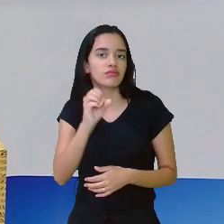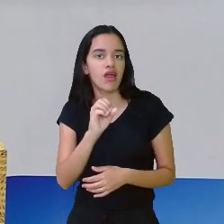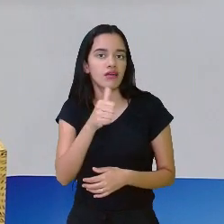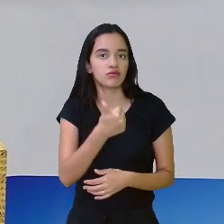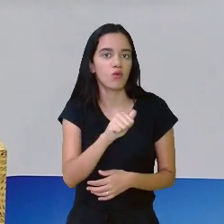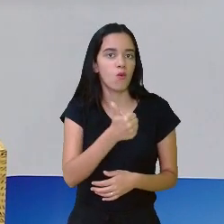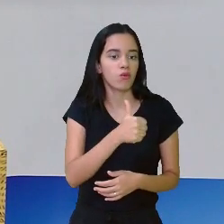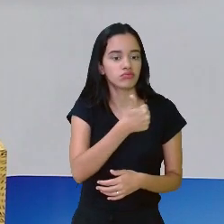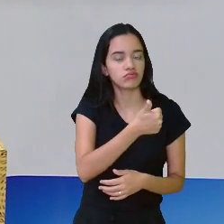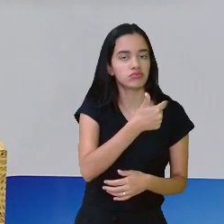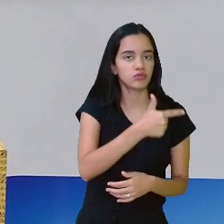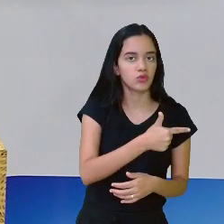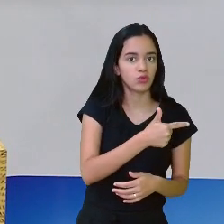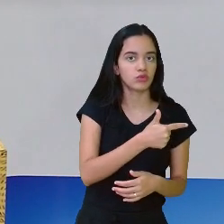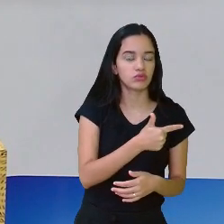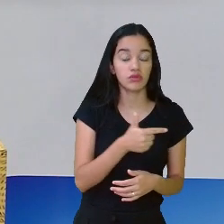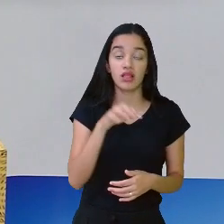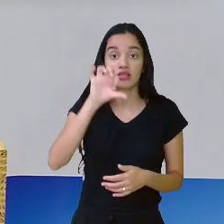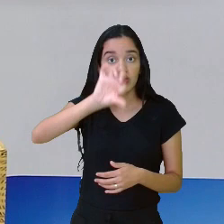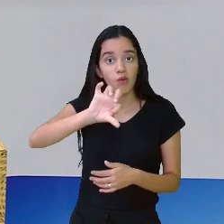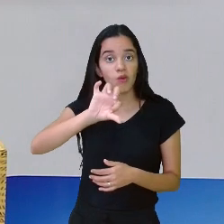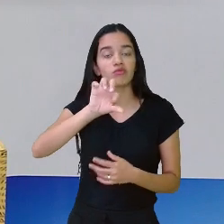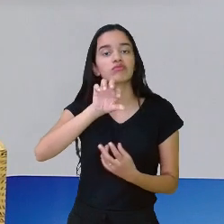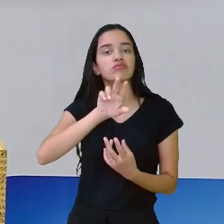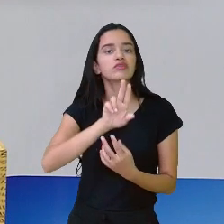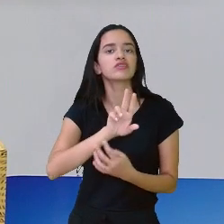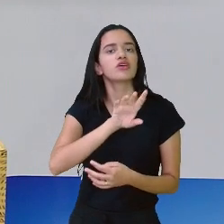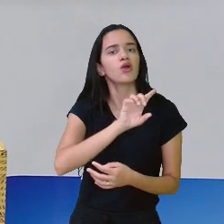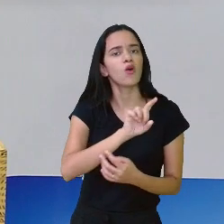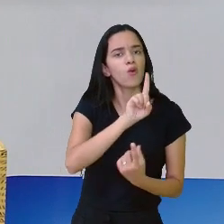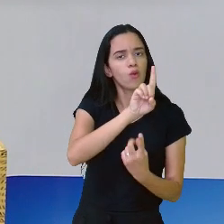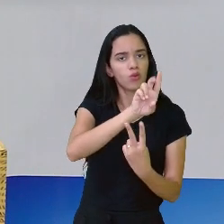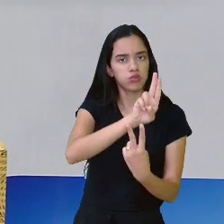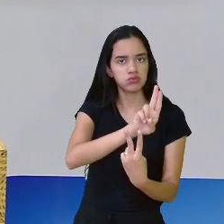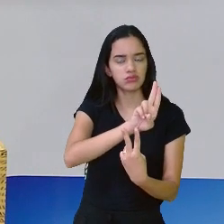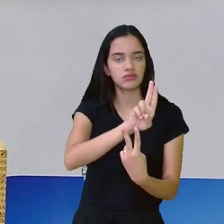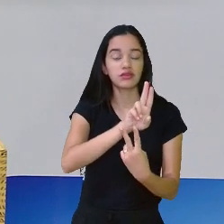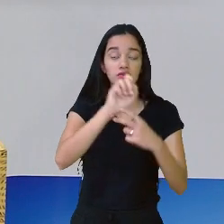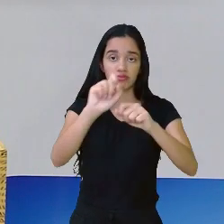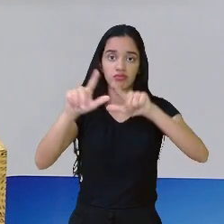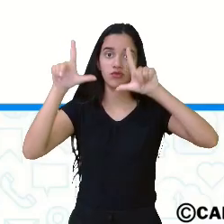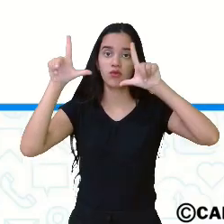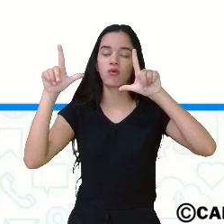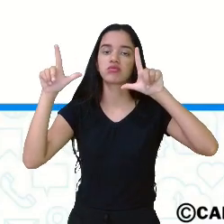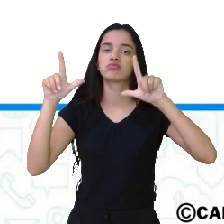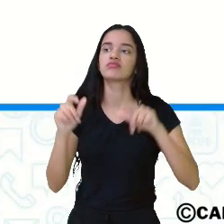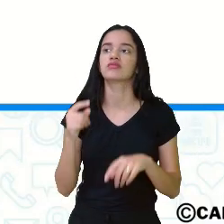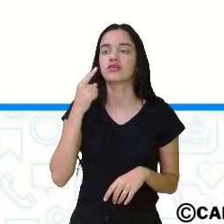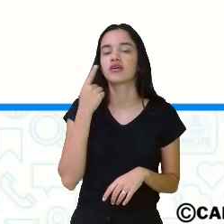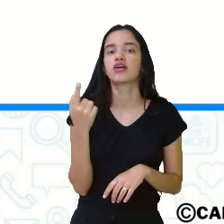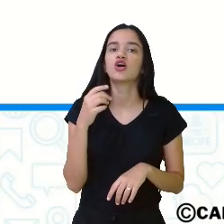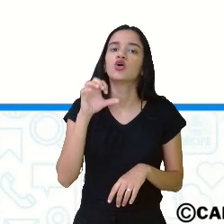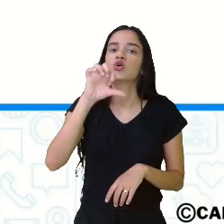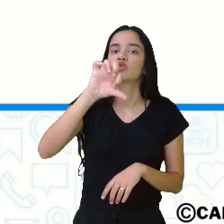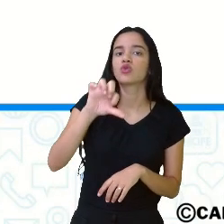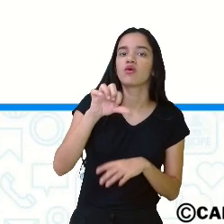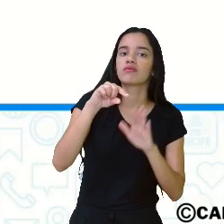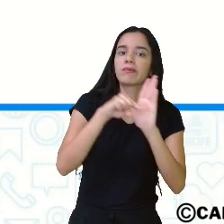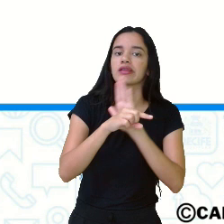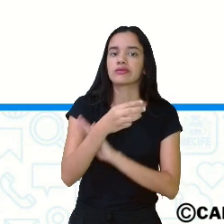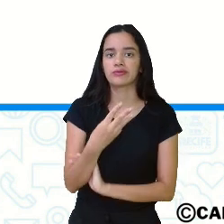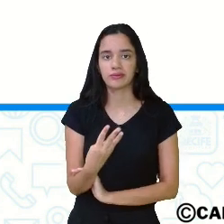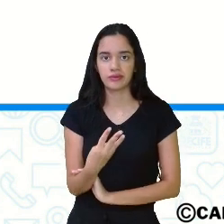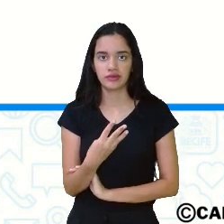não. Então, 9 unidades. Então, 9, foco na tela novamente. 9 menos